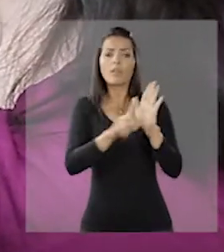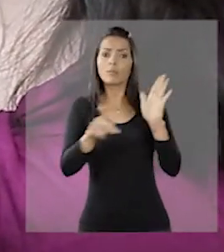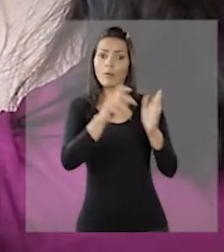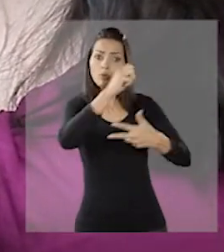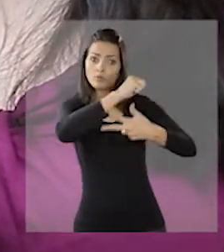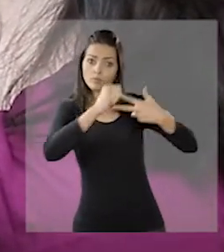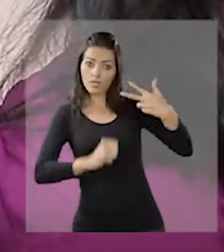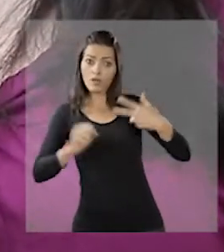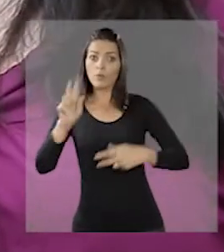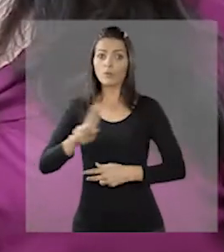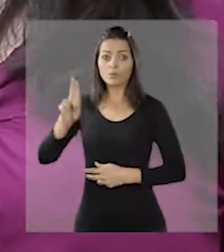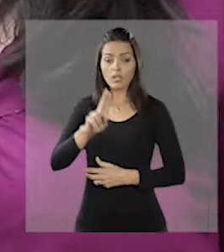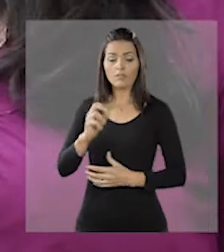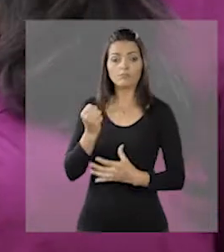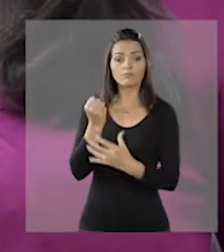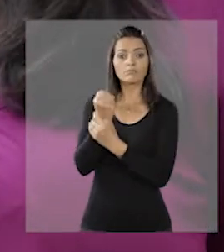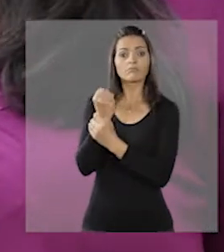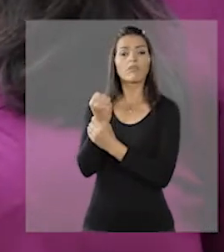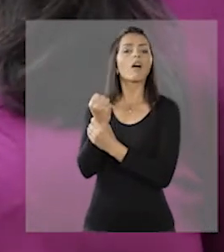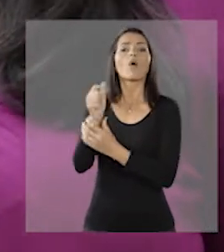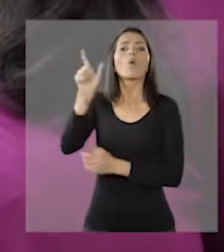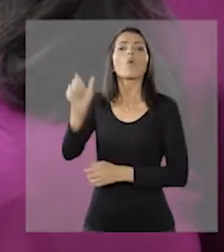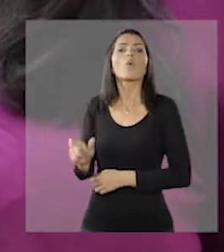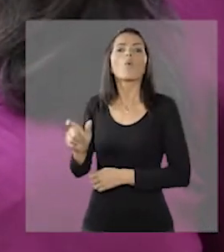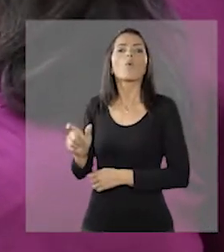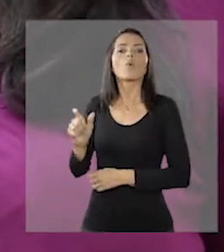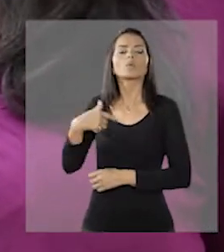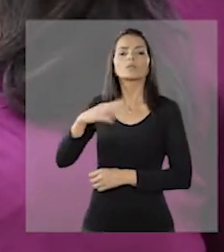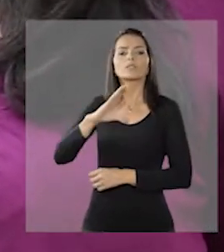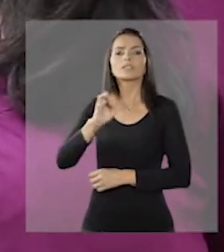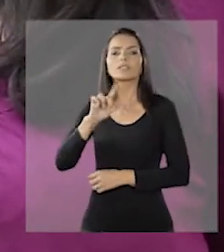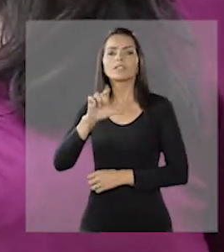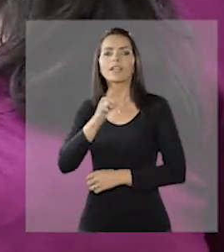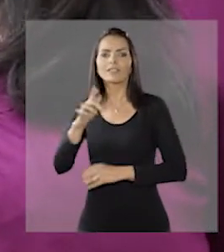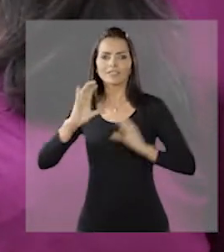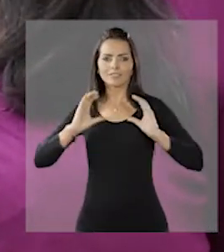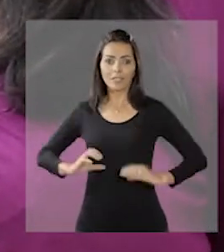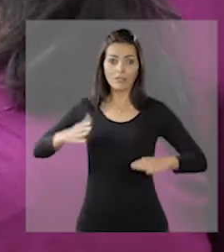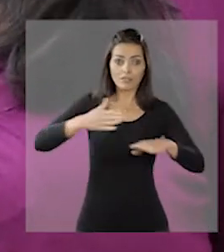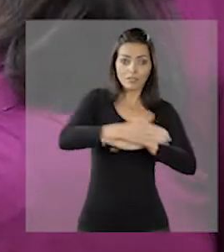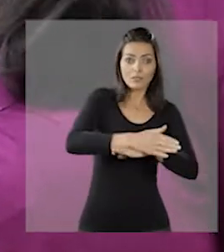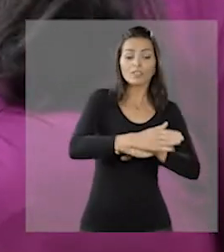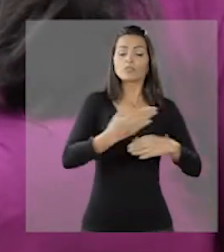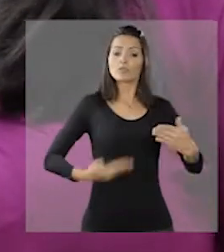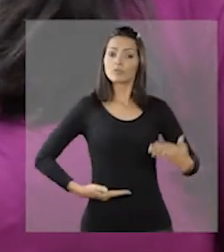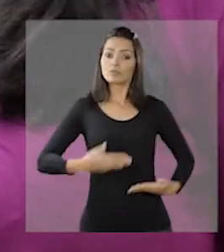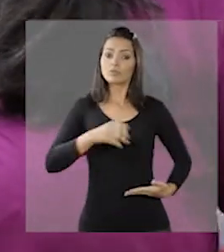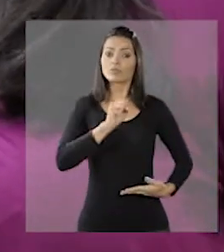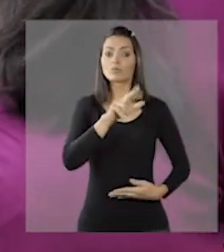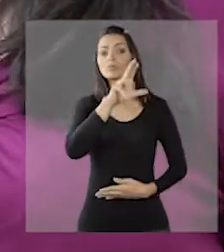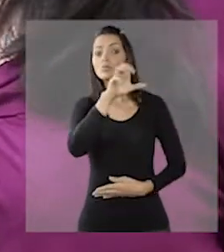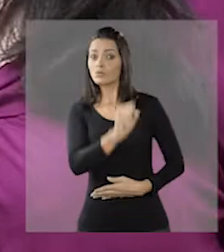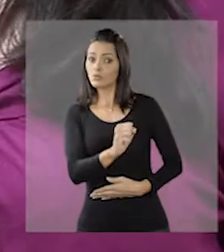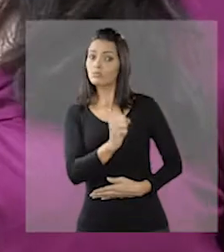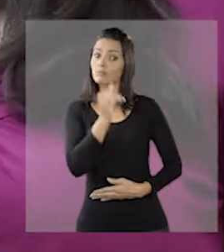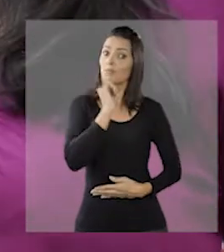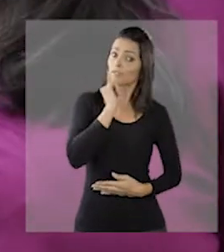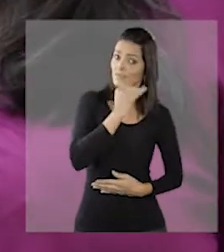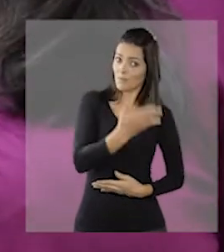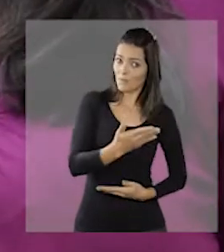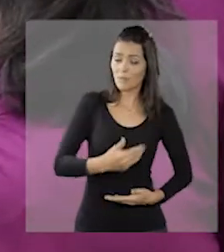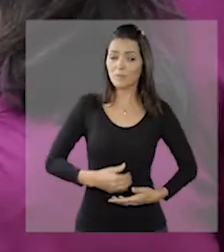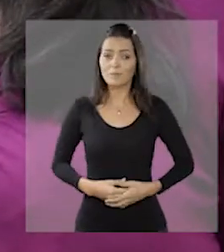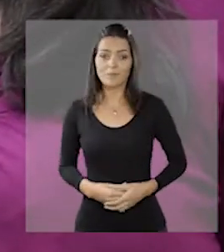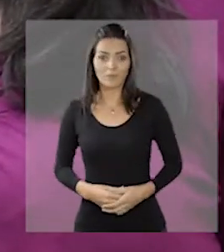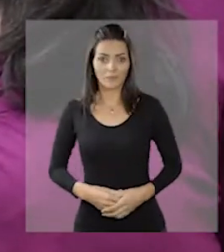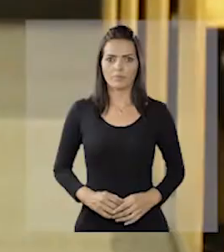atos abusivos e ilegais do próprio Estado. É muito usado, por exemplo, para garantir o acesso do cidadão aos serviços do Sistema